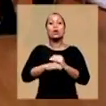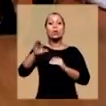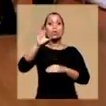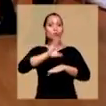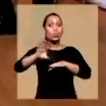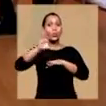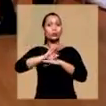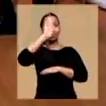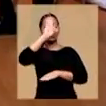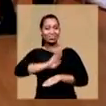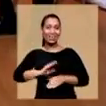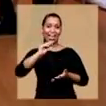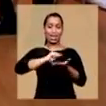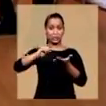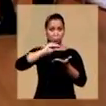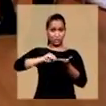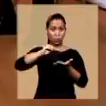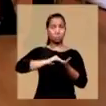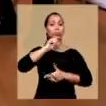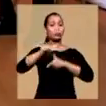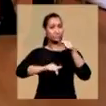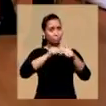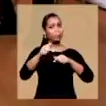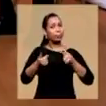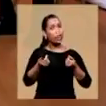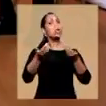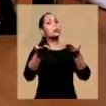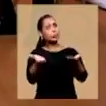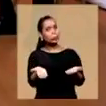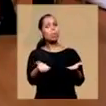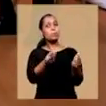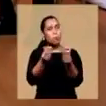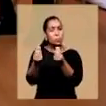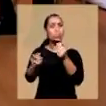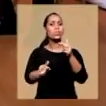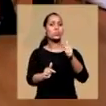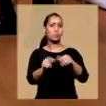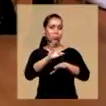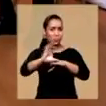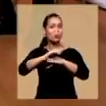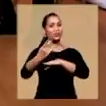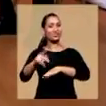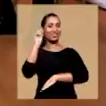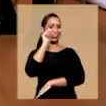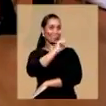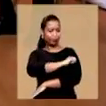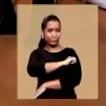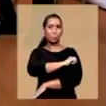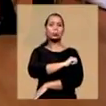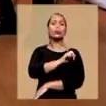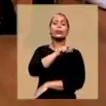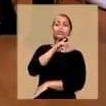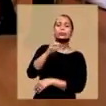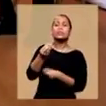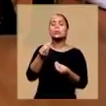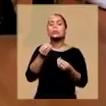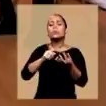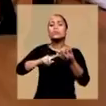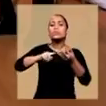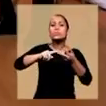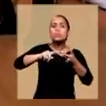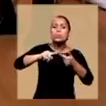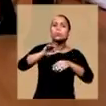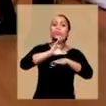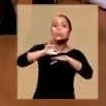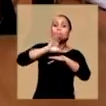cursos gratuitos. A Secretaria Municipal do Trabalho oferece muitas atividades aqui em São José do Rio Preto. Letícia, quais os cursos